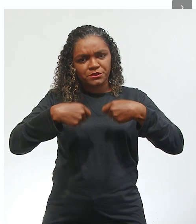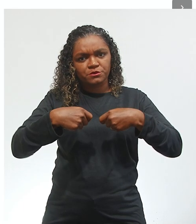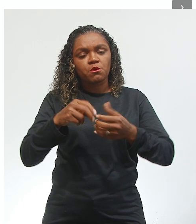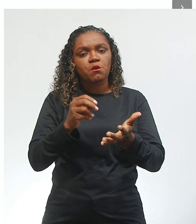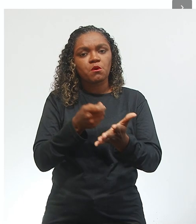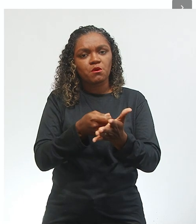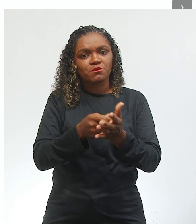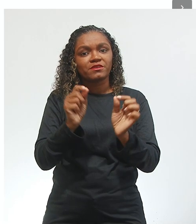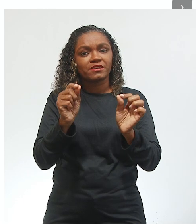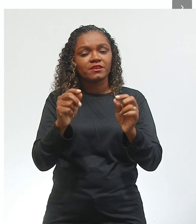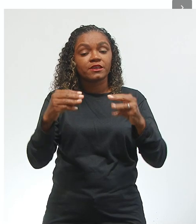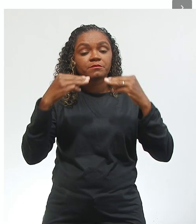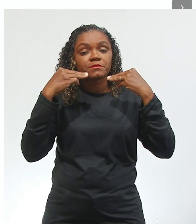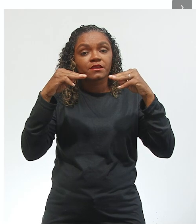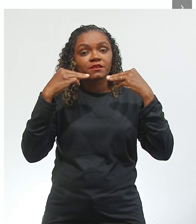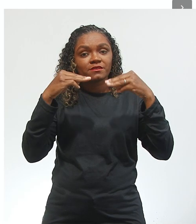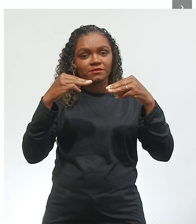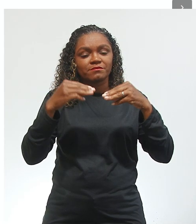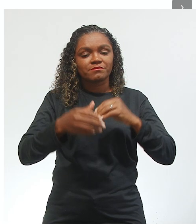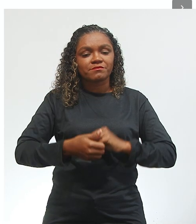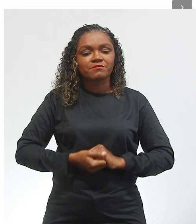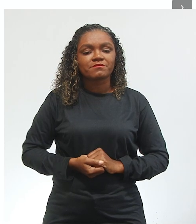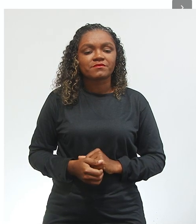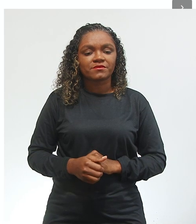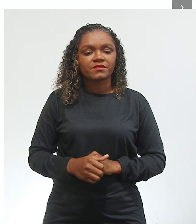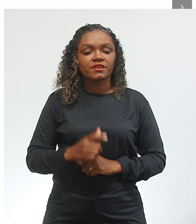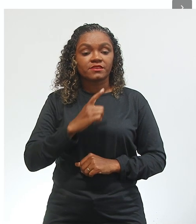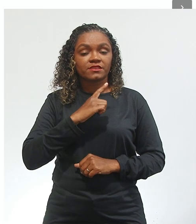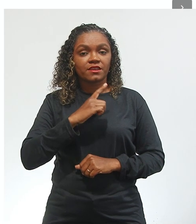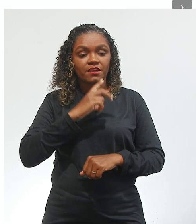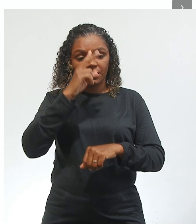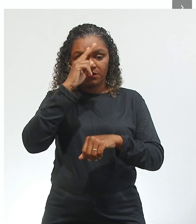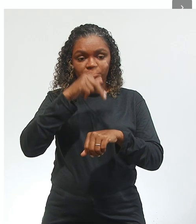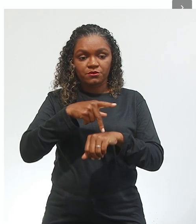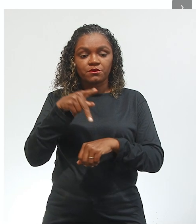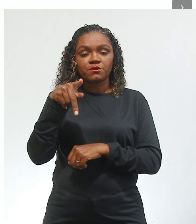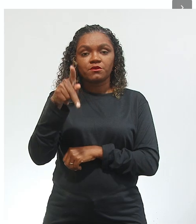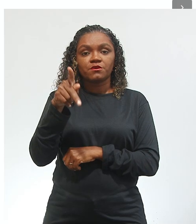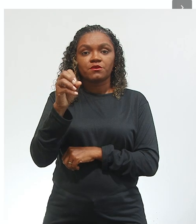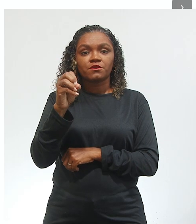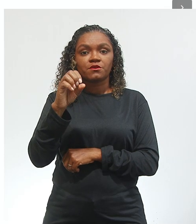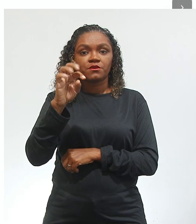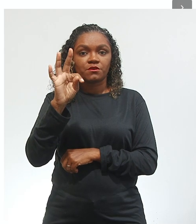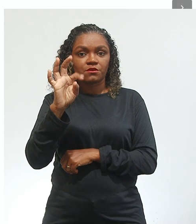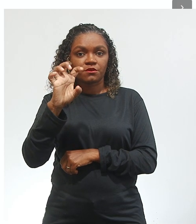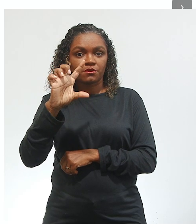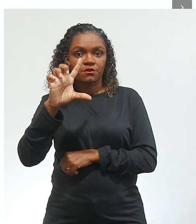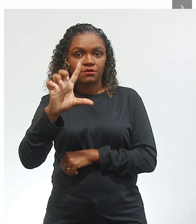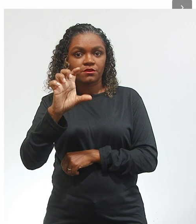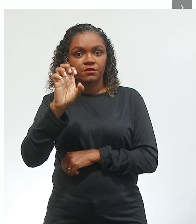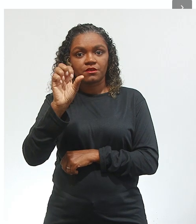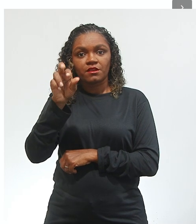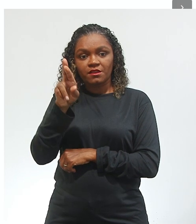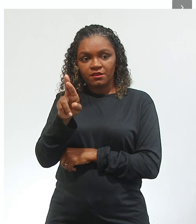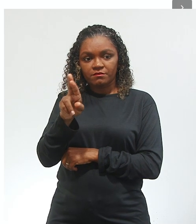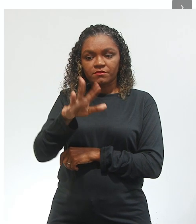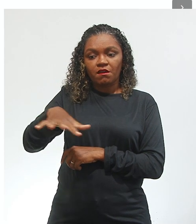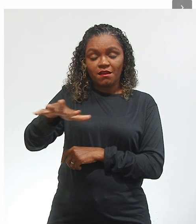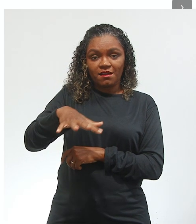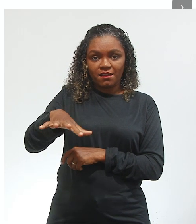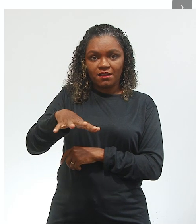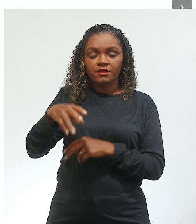do marketing, né, em qualquer gestão. Isso quem fala é Kotler e Lee, que são alguns dos autores mais famosos na